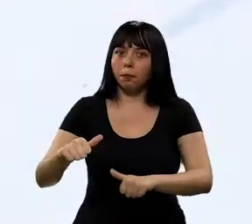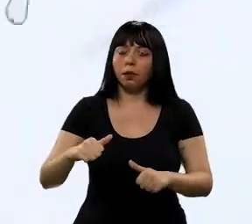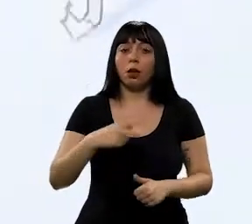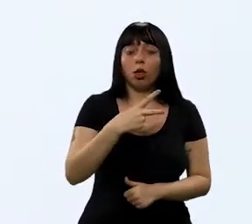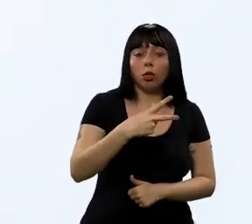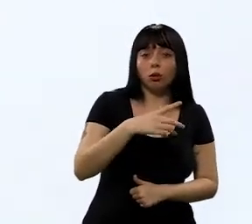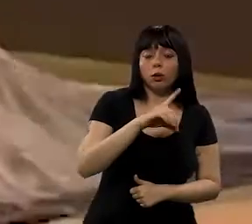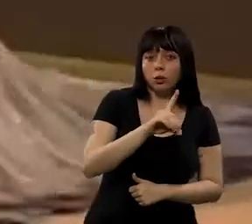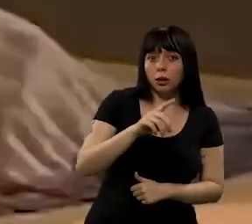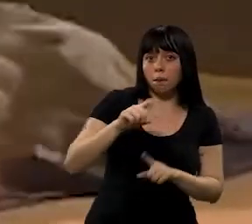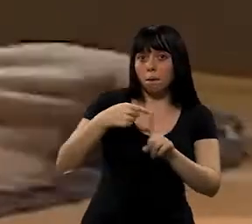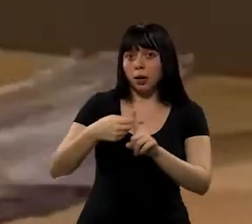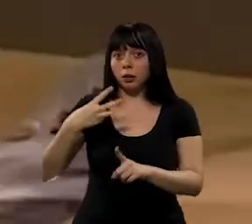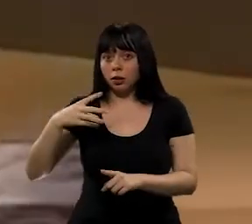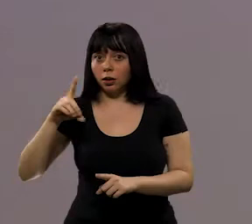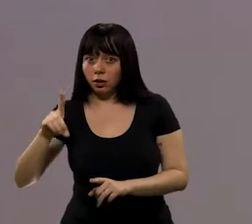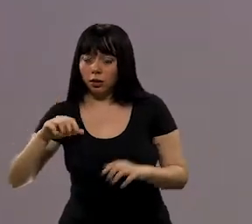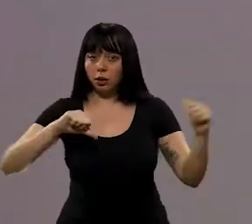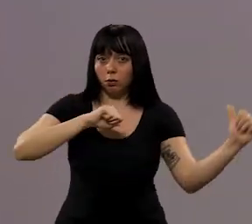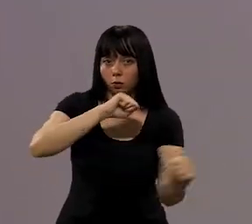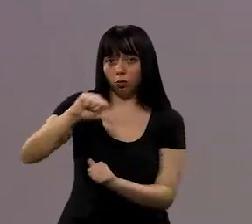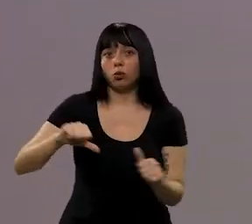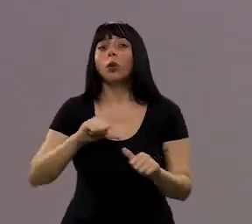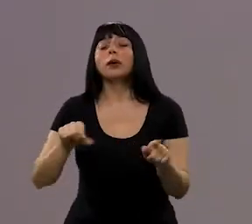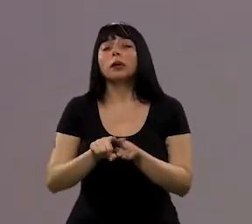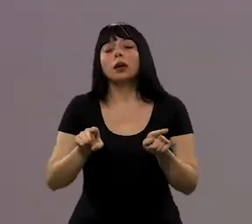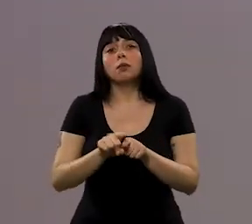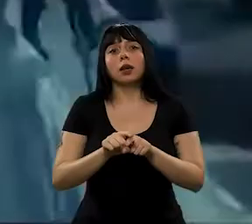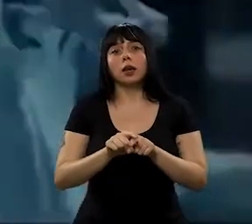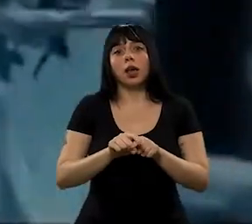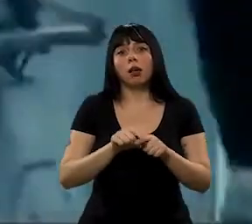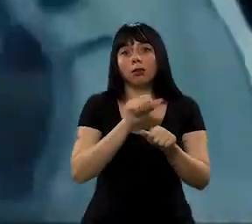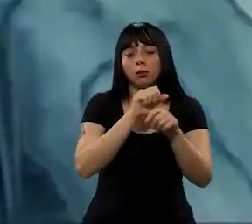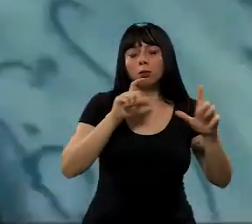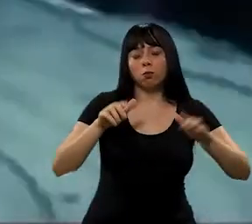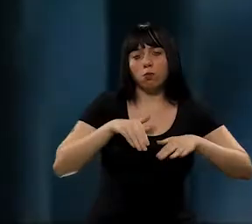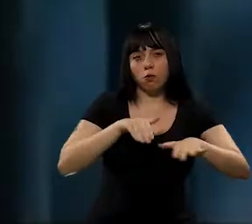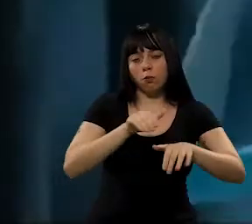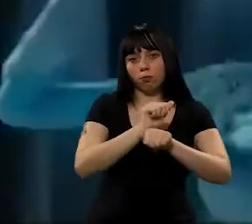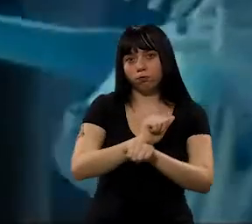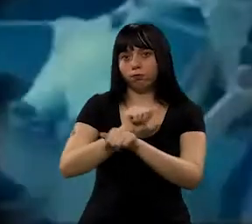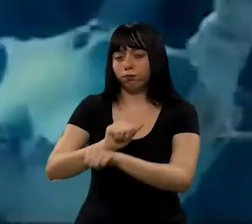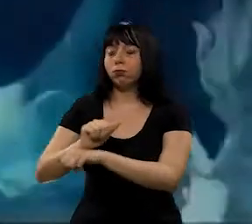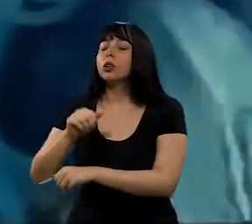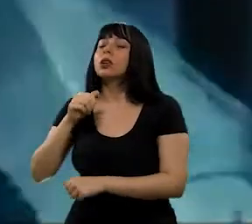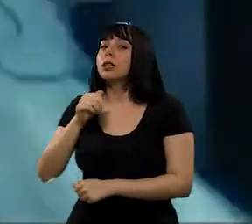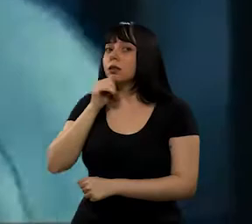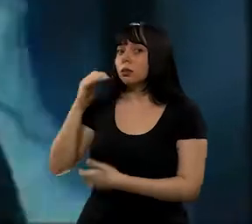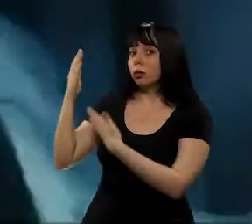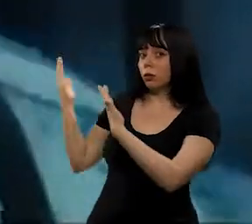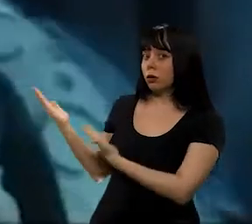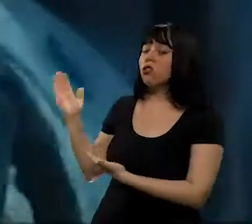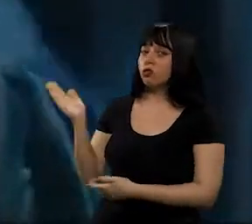2D e 3D, ou mesmo stop motion em 3D, visto em filmes como A Noiva Cadáver, de 2004, já é comumente